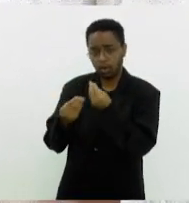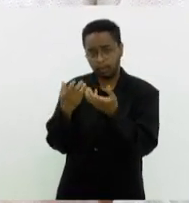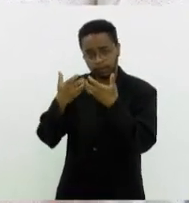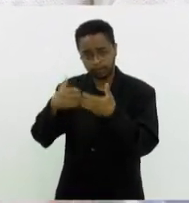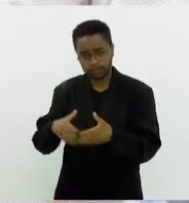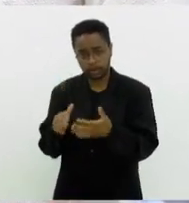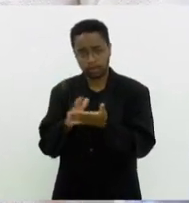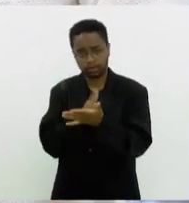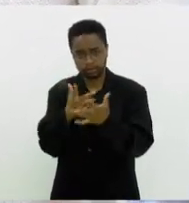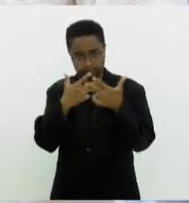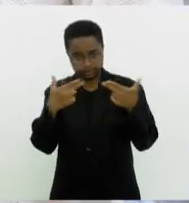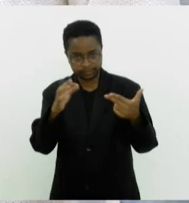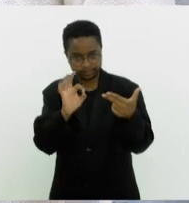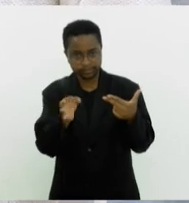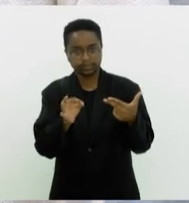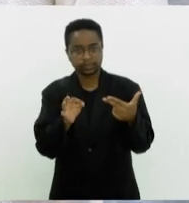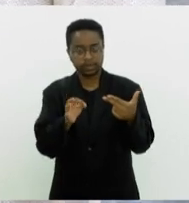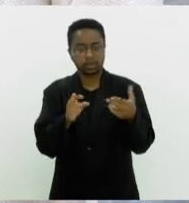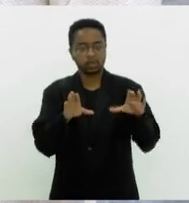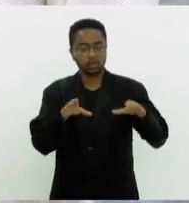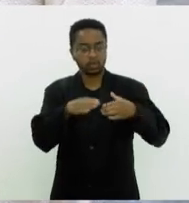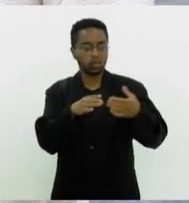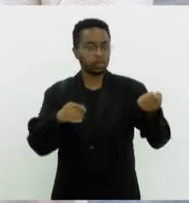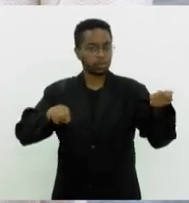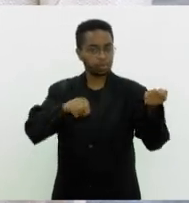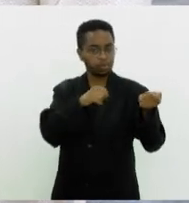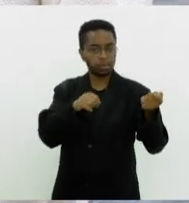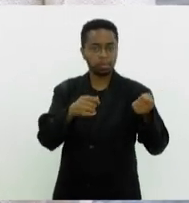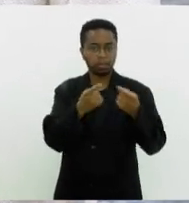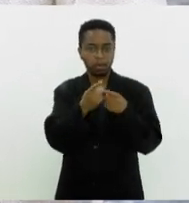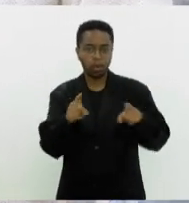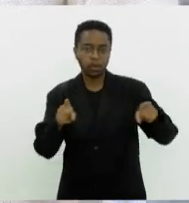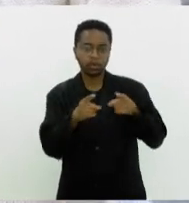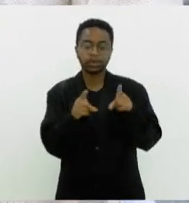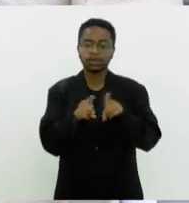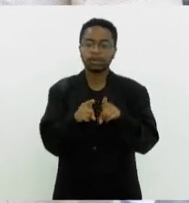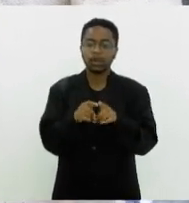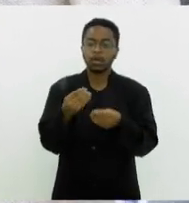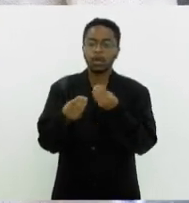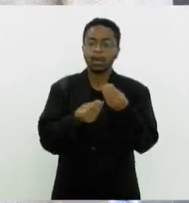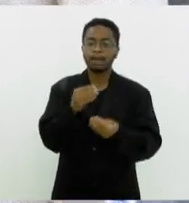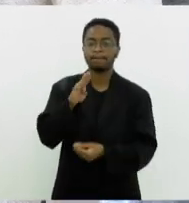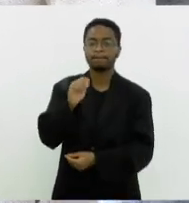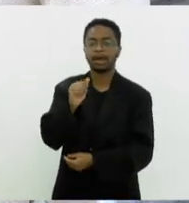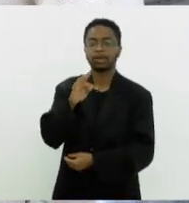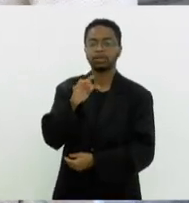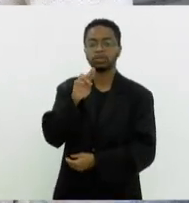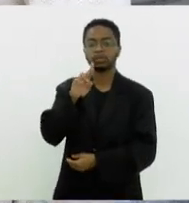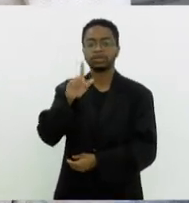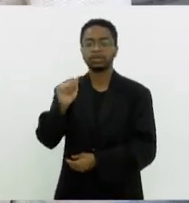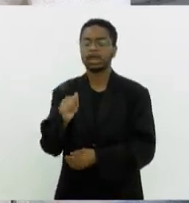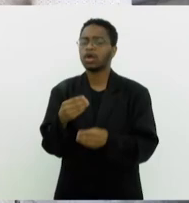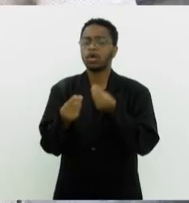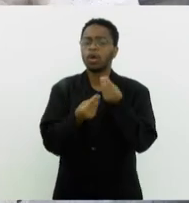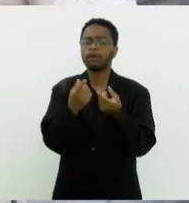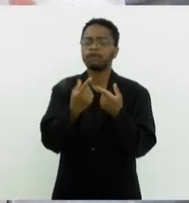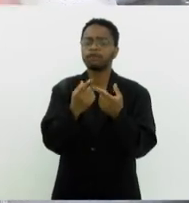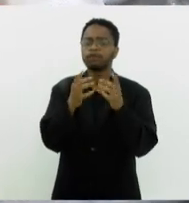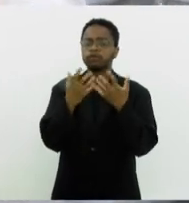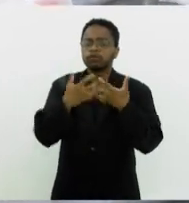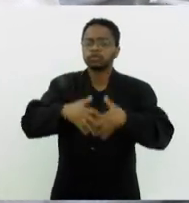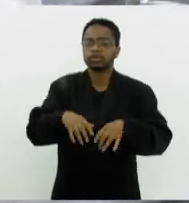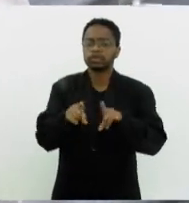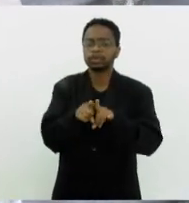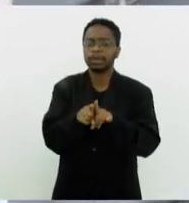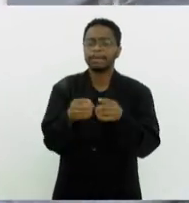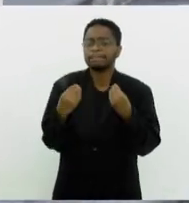algumas coisas numa orquestra, principalmente como funciona a batuta. Como é que funciona a batuta e para que serve ela, maestro? Essa é